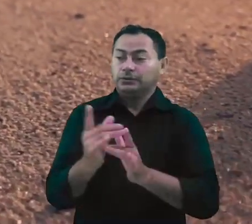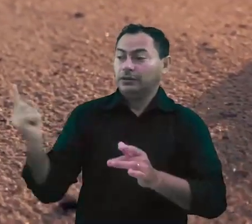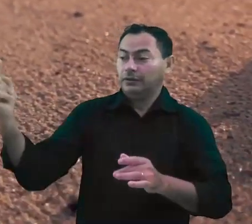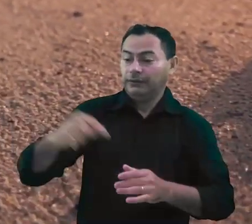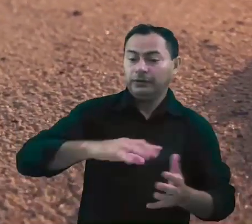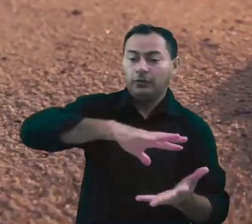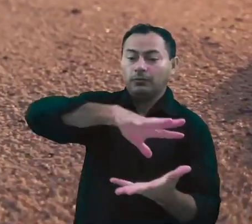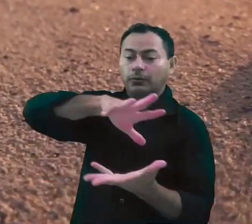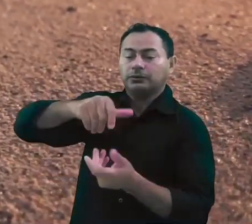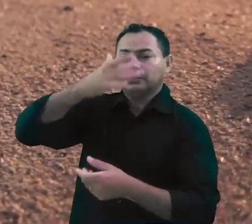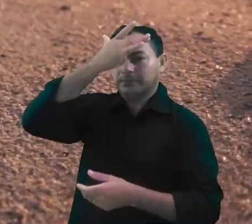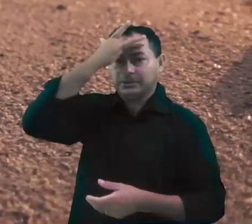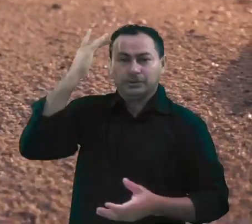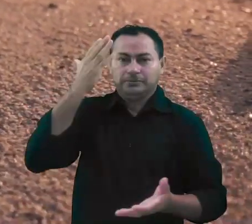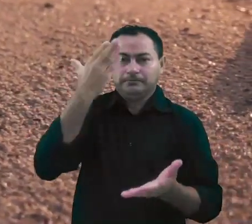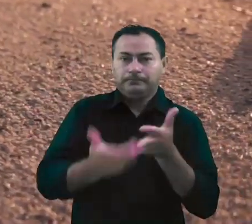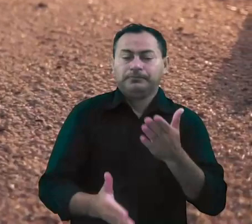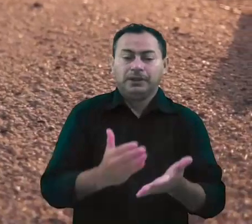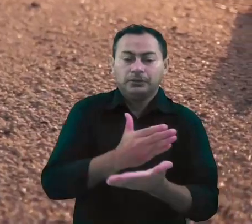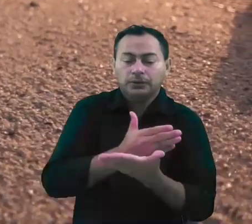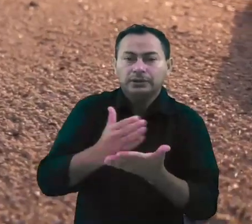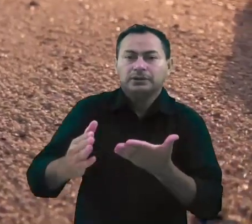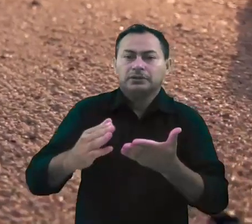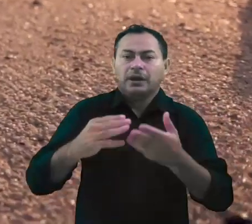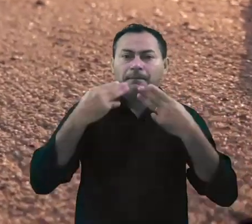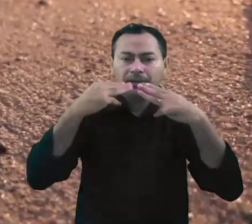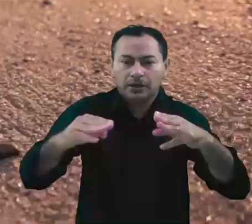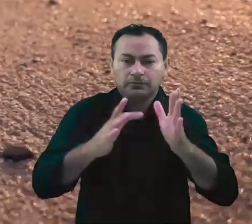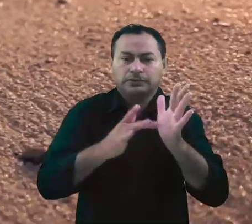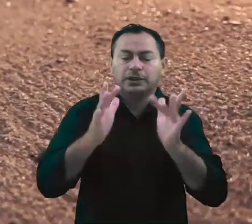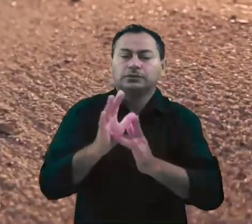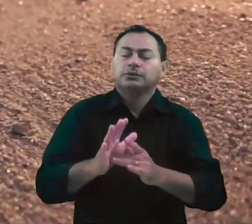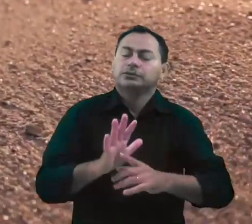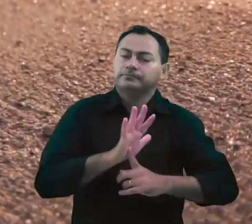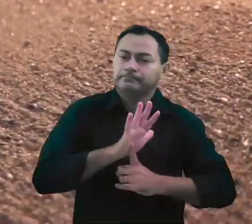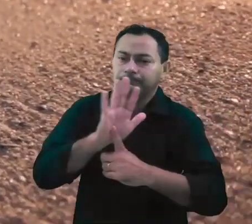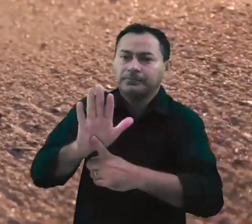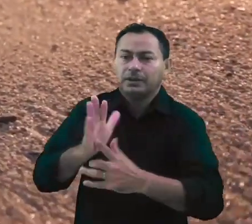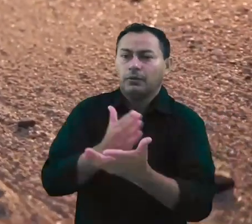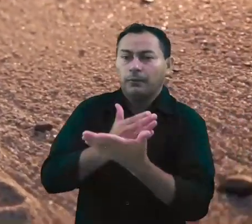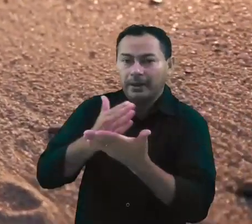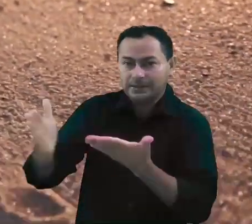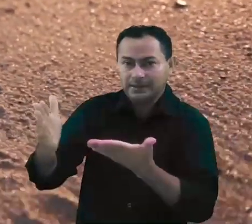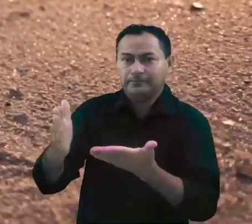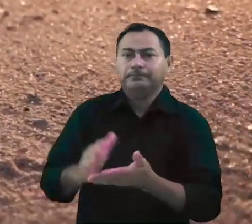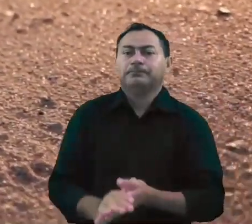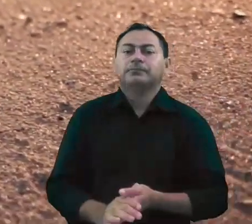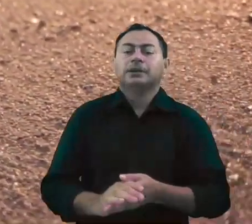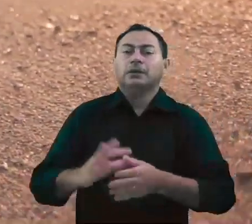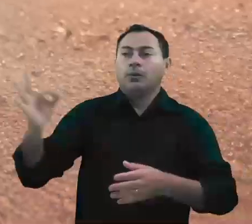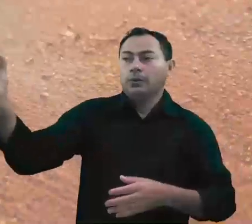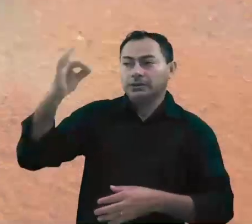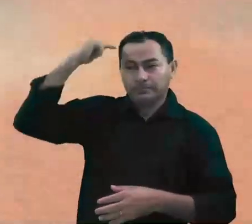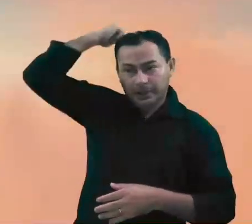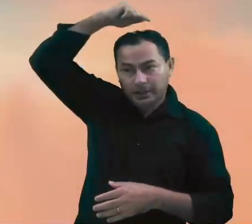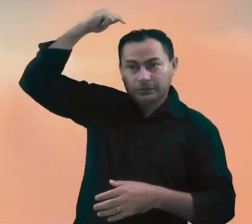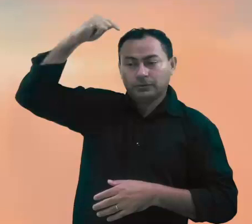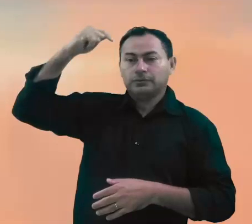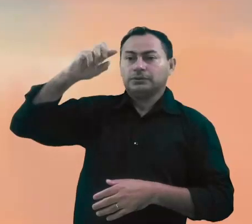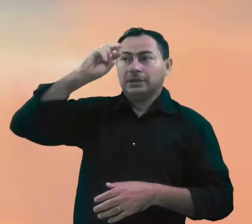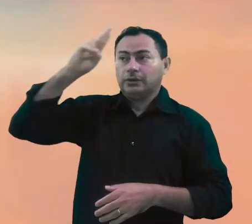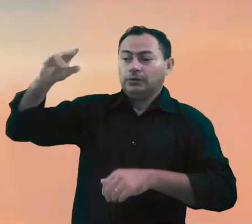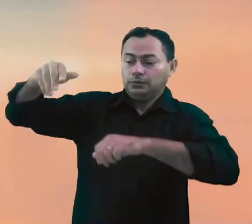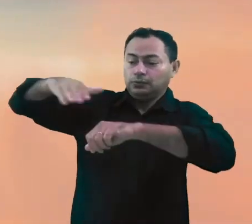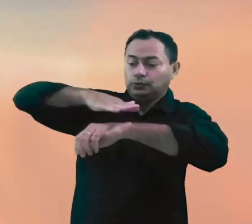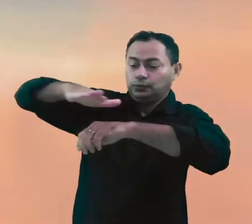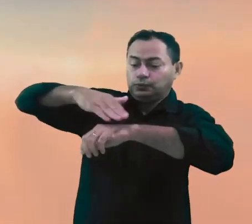Ele veio para este mundo por causa dos perdidos. No início do seu ministério, Jesus lançou o seu manifesto, que começa assim: O Espírito do Senhor